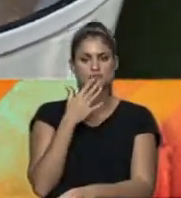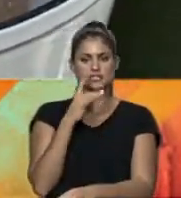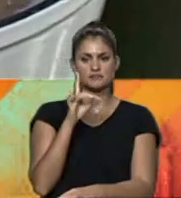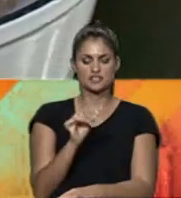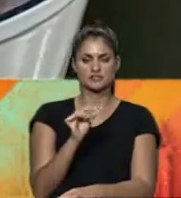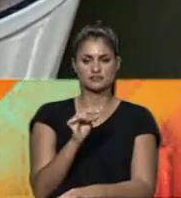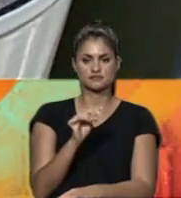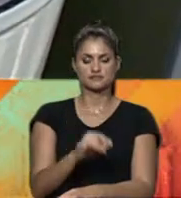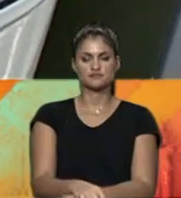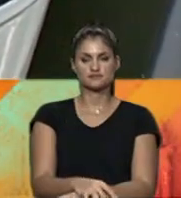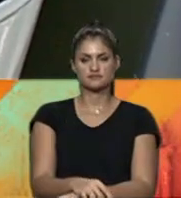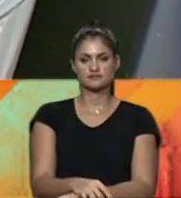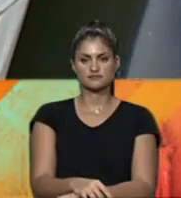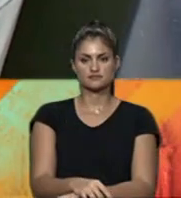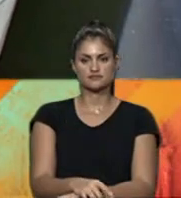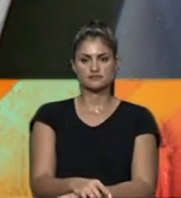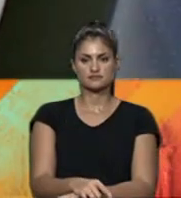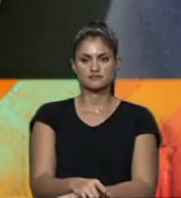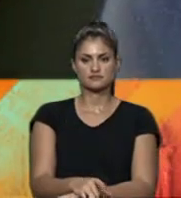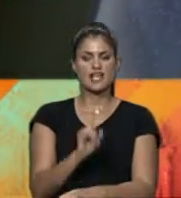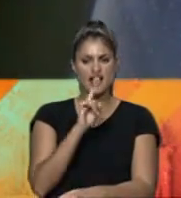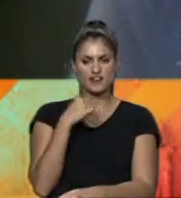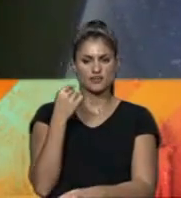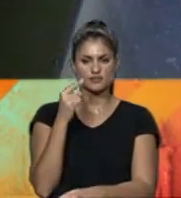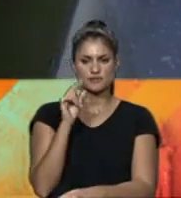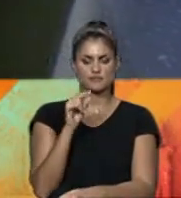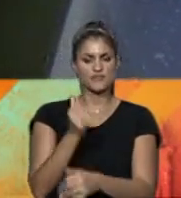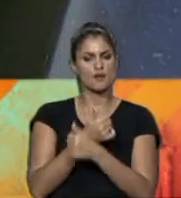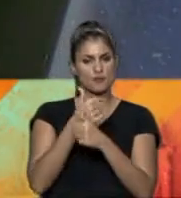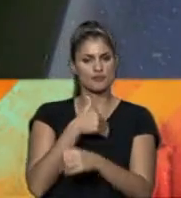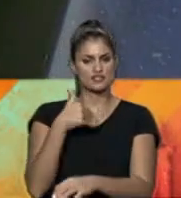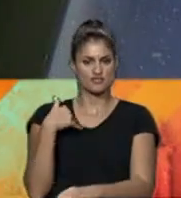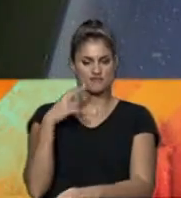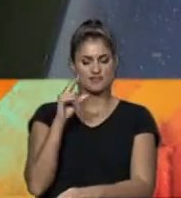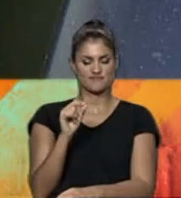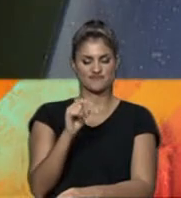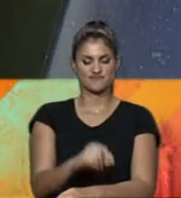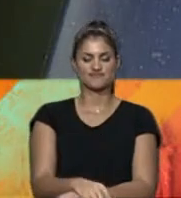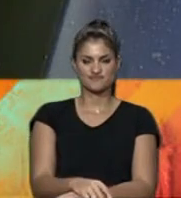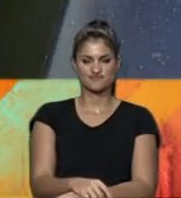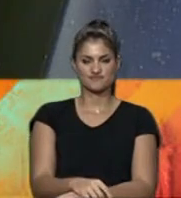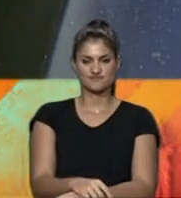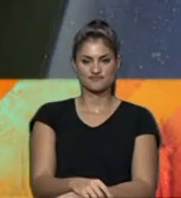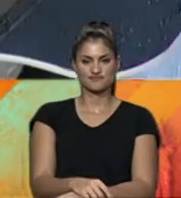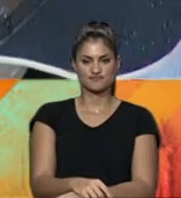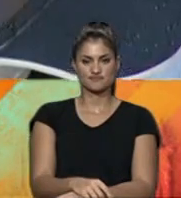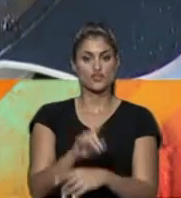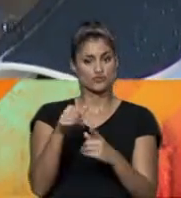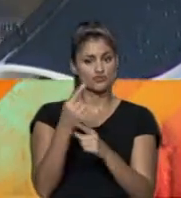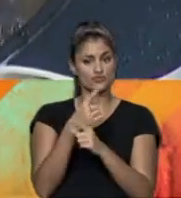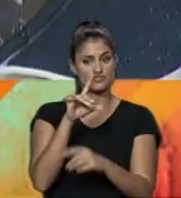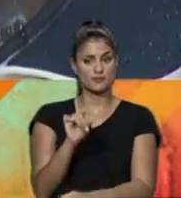Uma coisa que uses. É muito raro usar pimenta. A pimenta faz bem à saúde. Pimenta diz que faz muito bem à saúde. Até. Entre outras